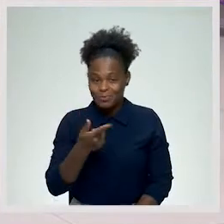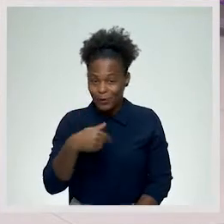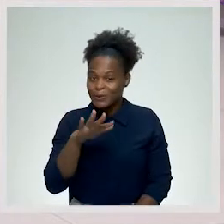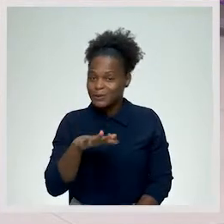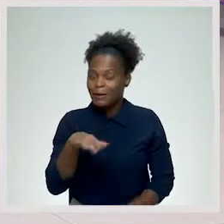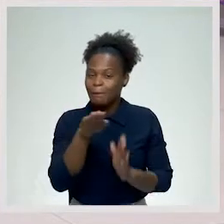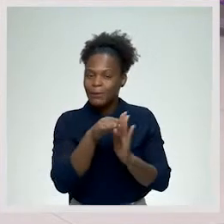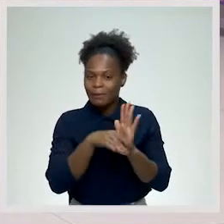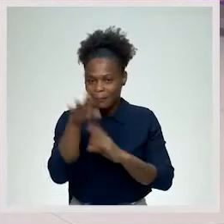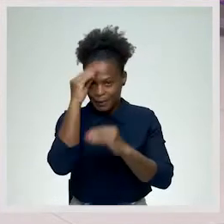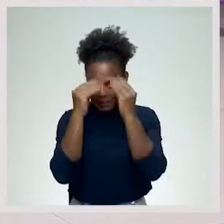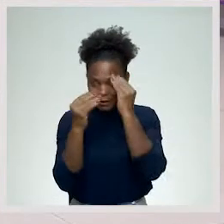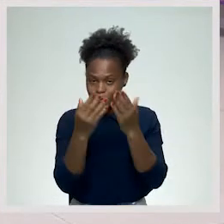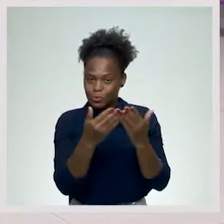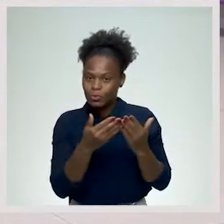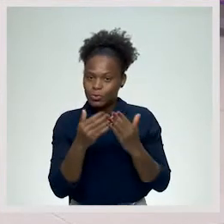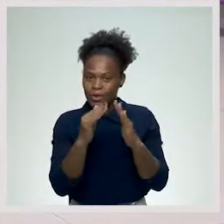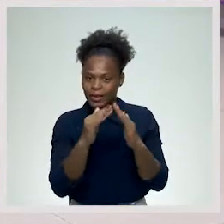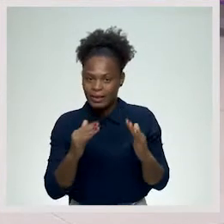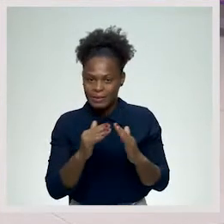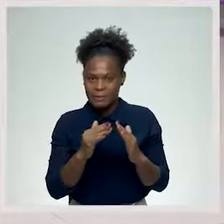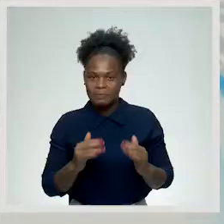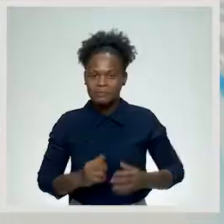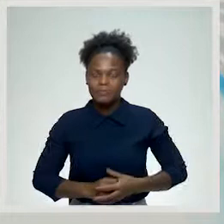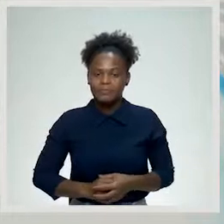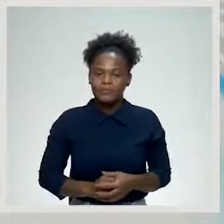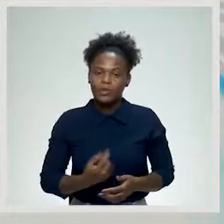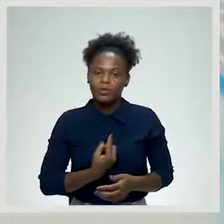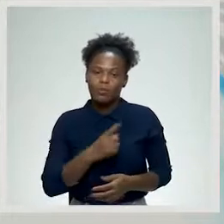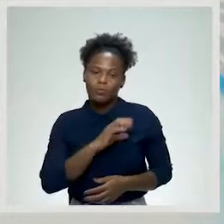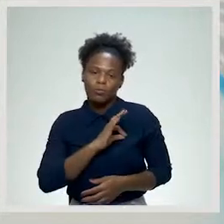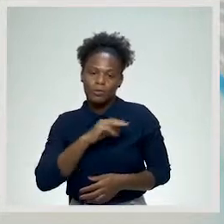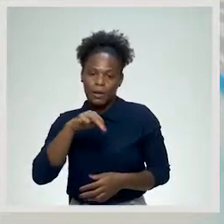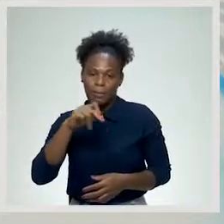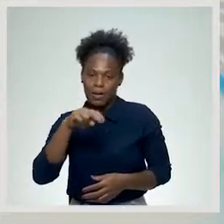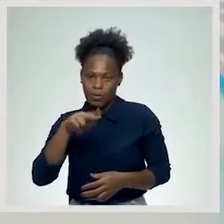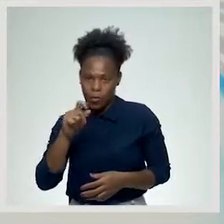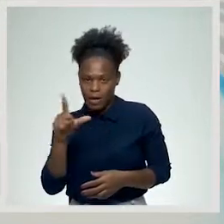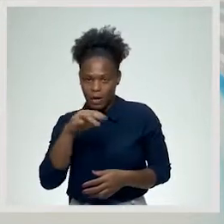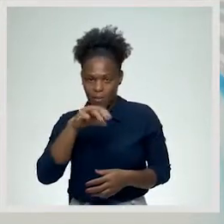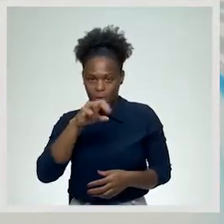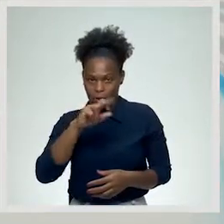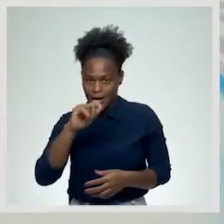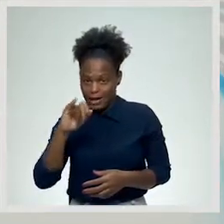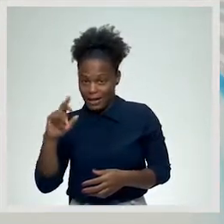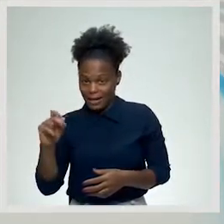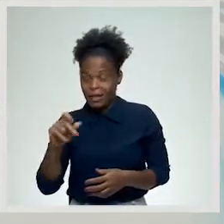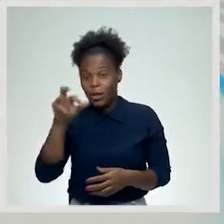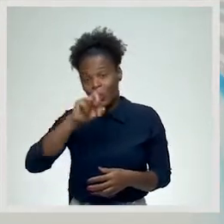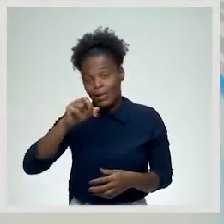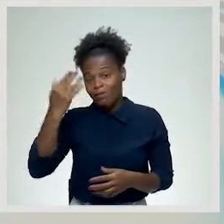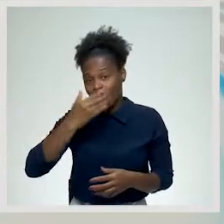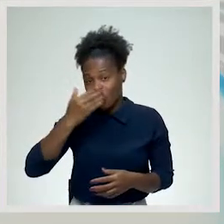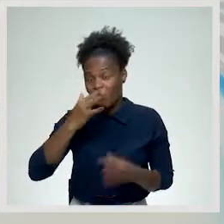Estamos no programa Aprender e Estudar em Casa. Sou o professor Manuel Moreira e estamos na nossa